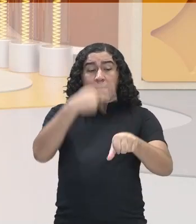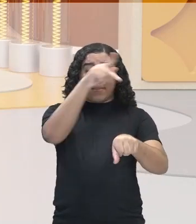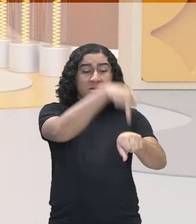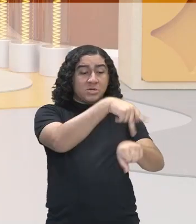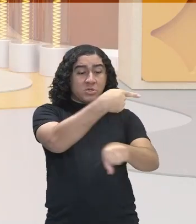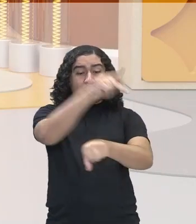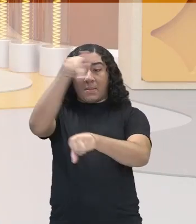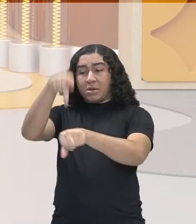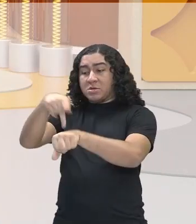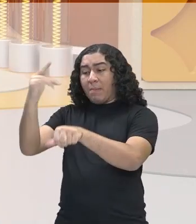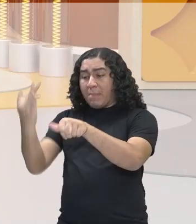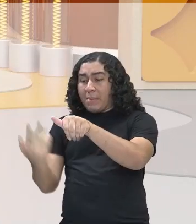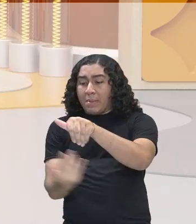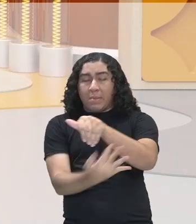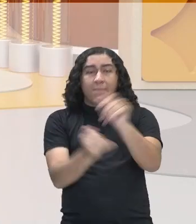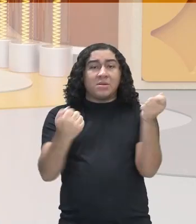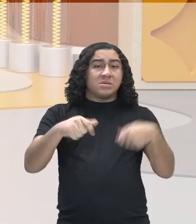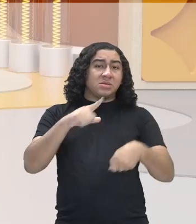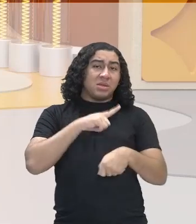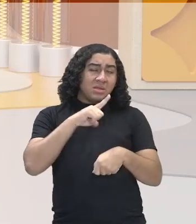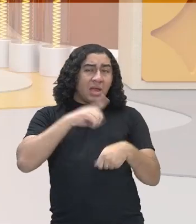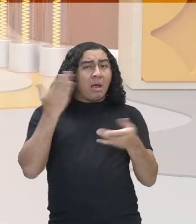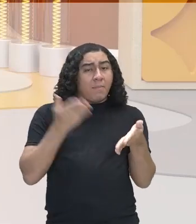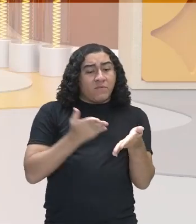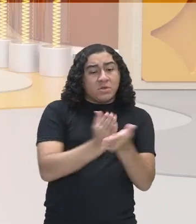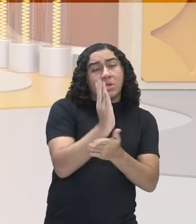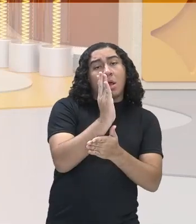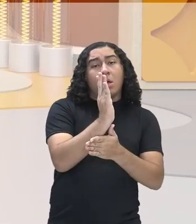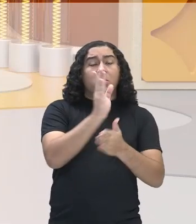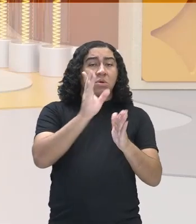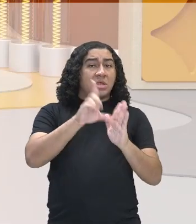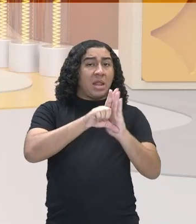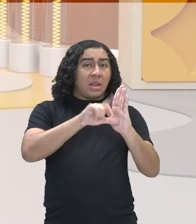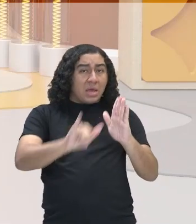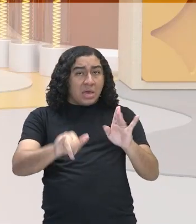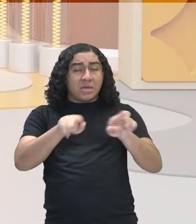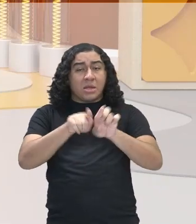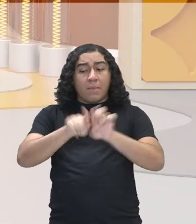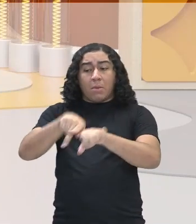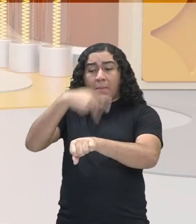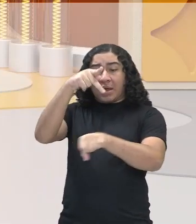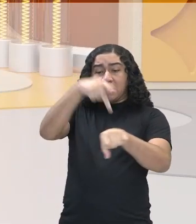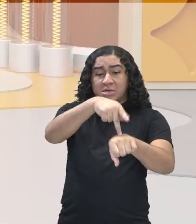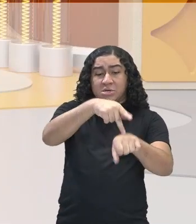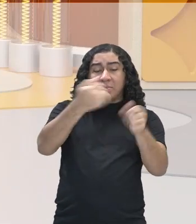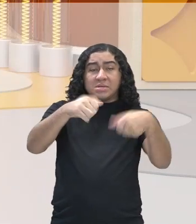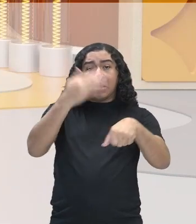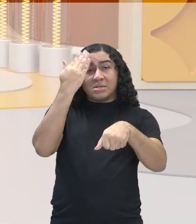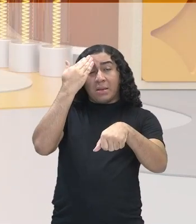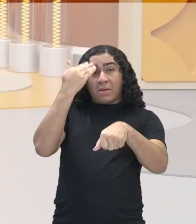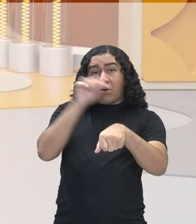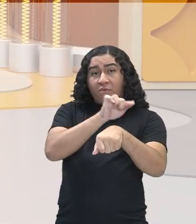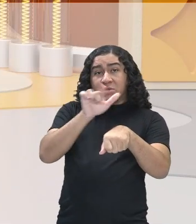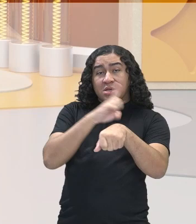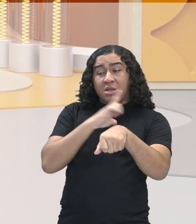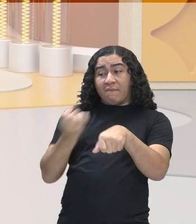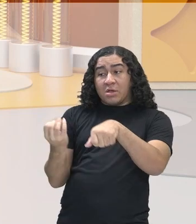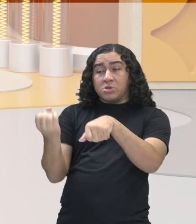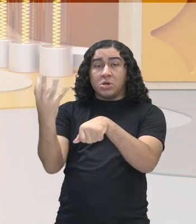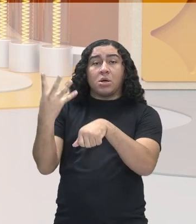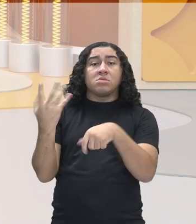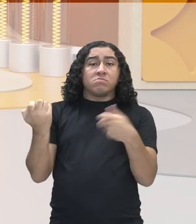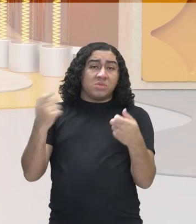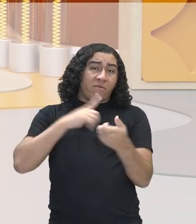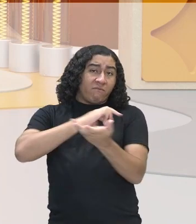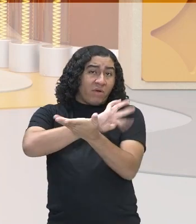outro, precisa de autorização, de visto, né? O país que está saindo tem que saber que você está saindo, tem uma série de compromissos. Mas